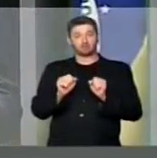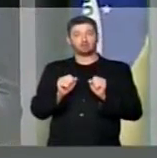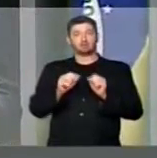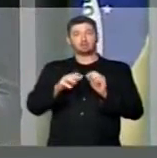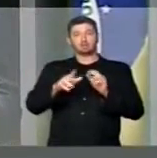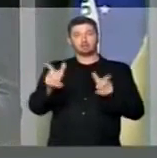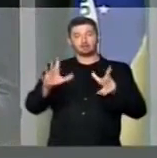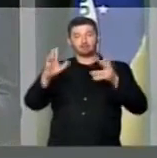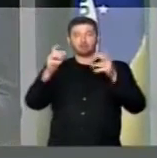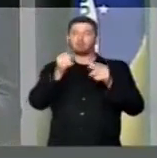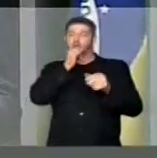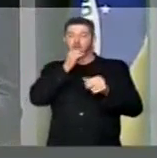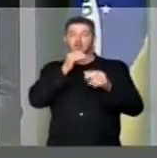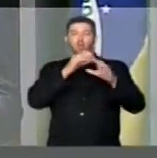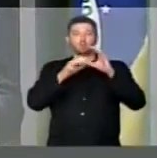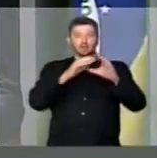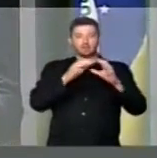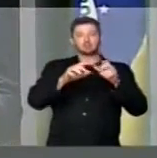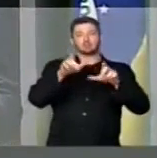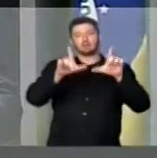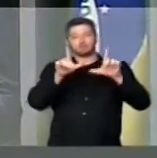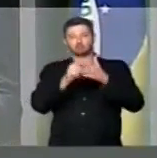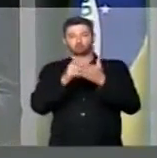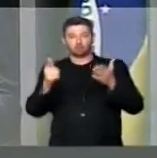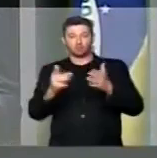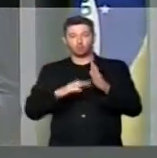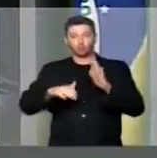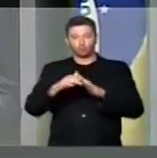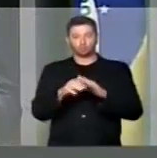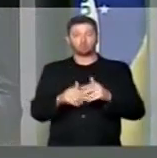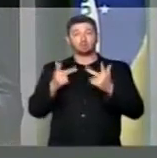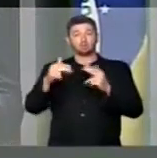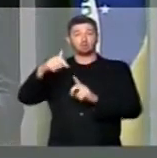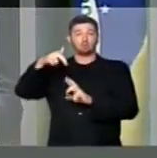dessas cerimônias de maneira irrestrita, como pretende o